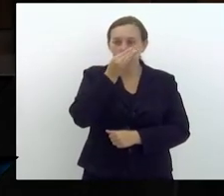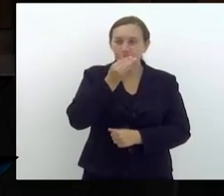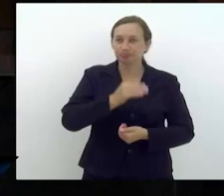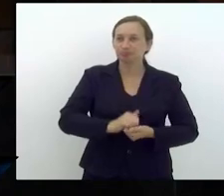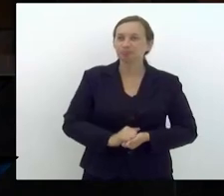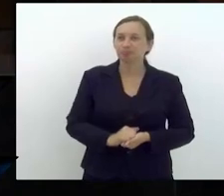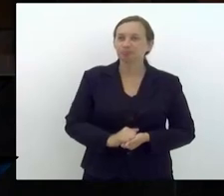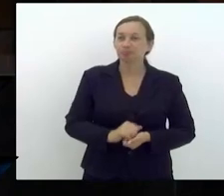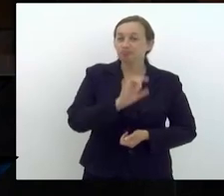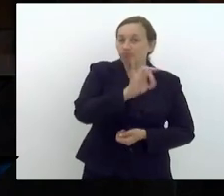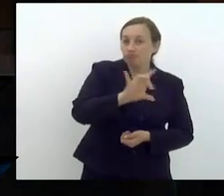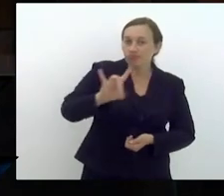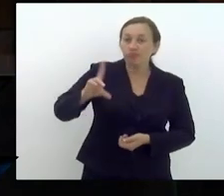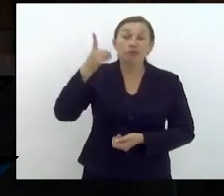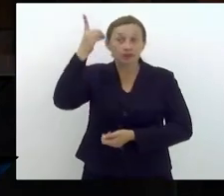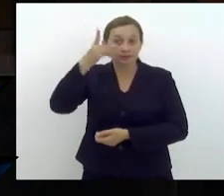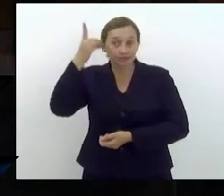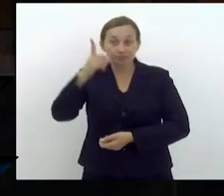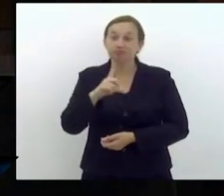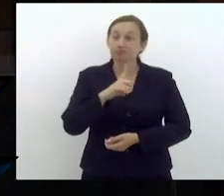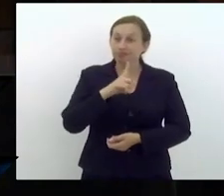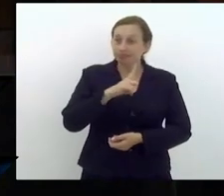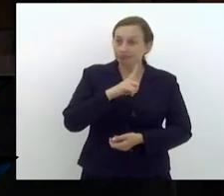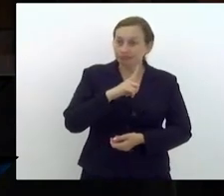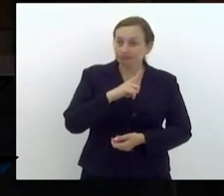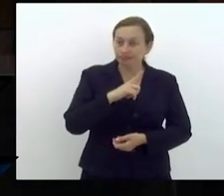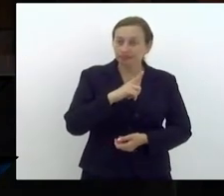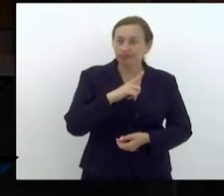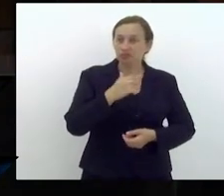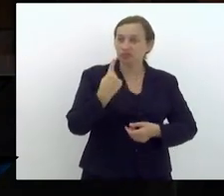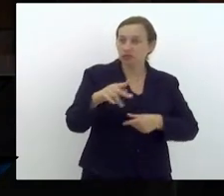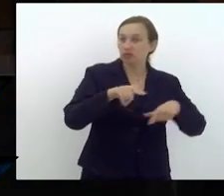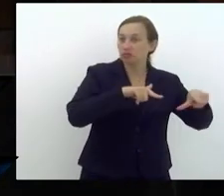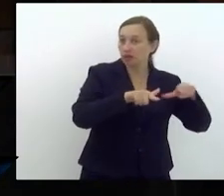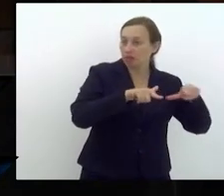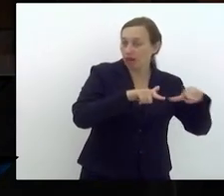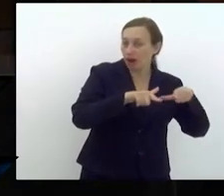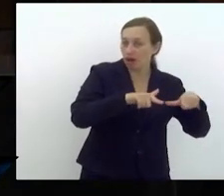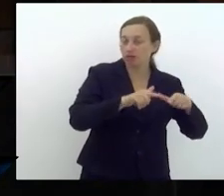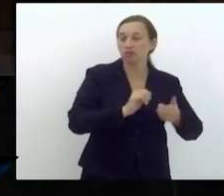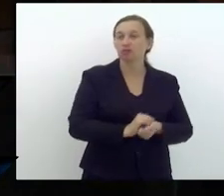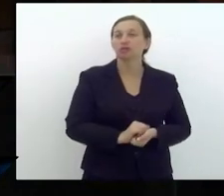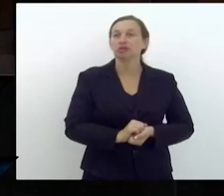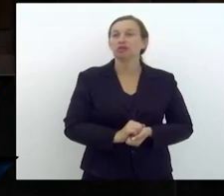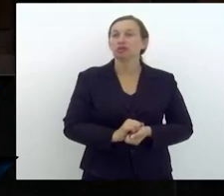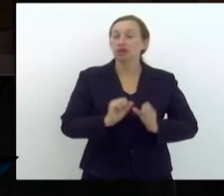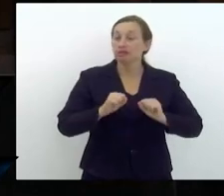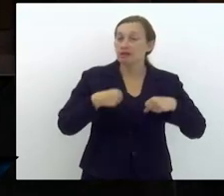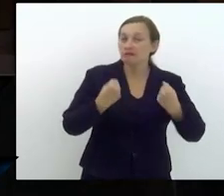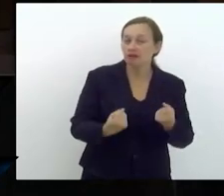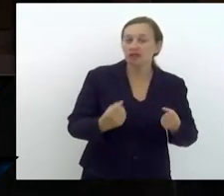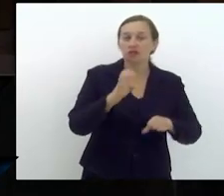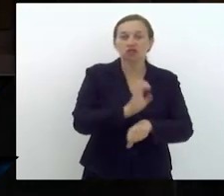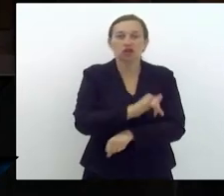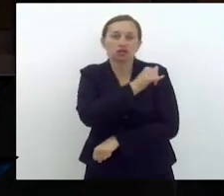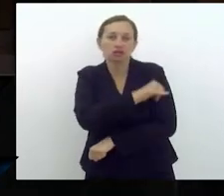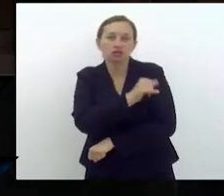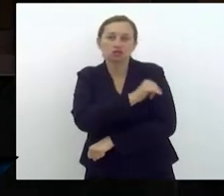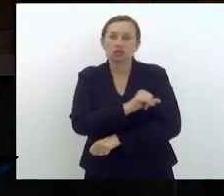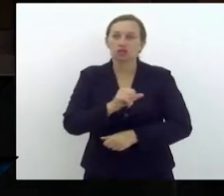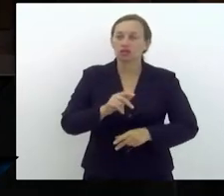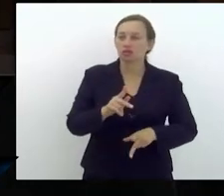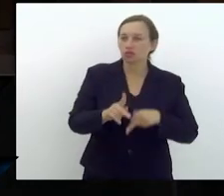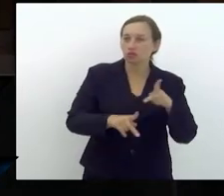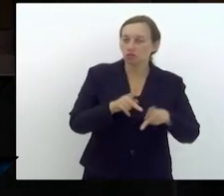que cada Deputado tem na promoção das suas ações da promoção da defesa do Estado do Rio de Janeiro da população